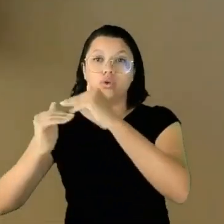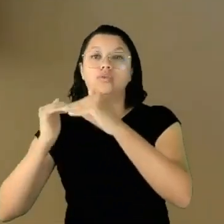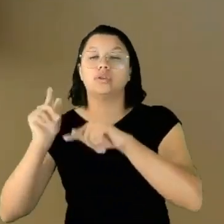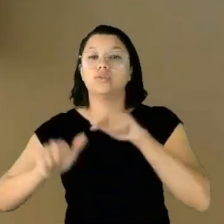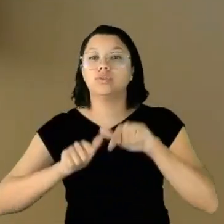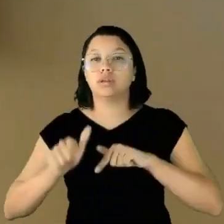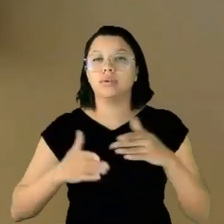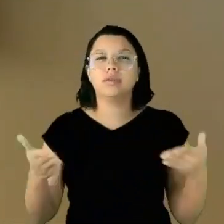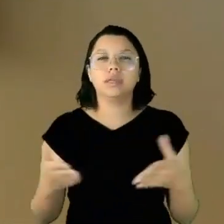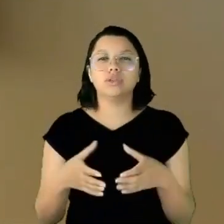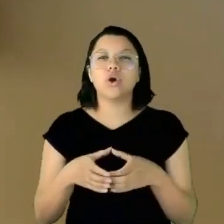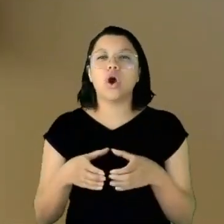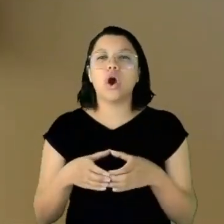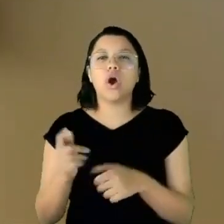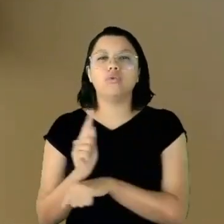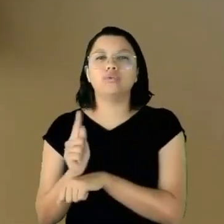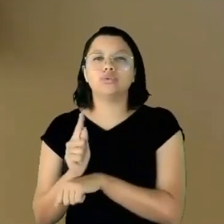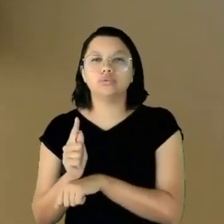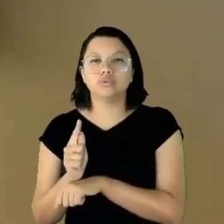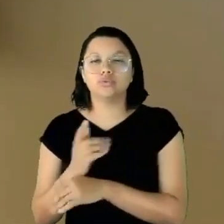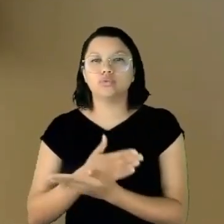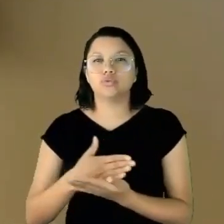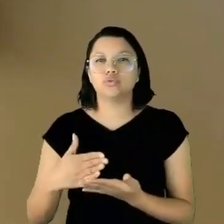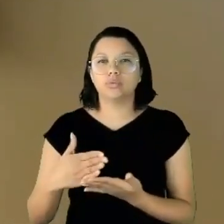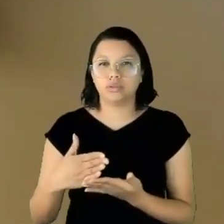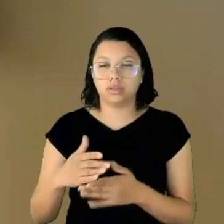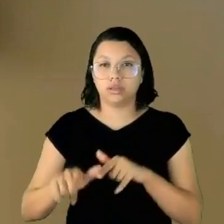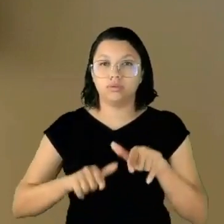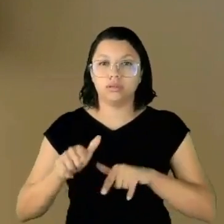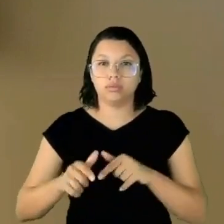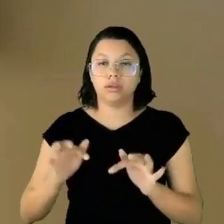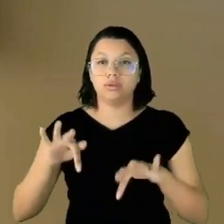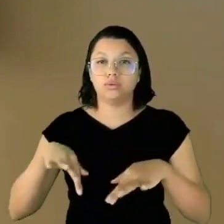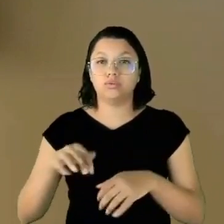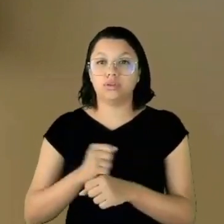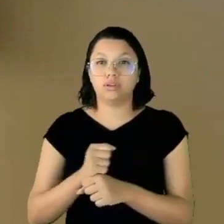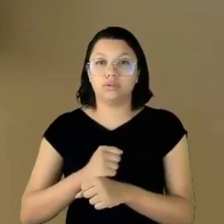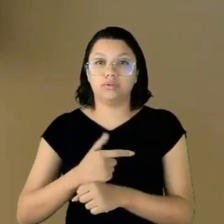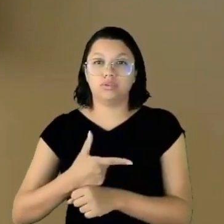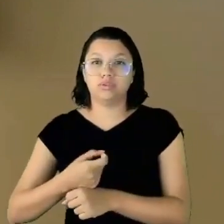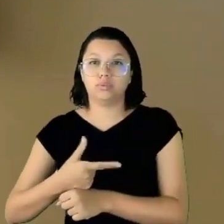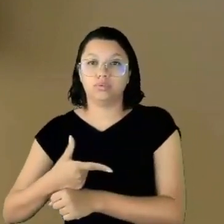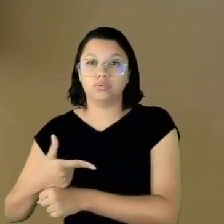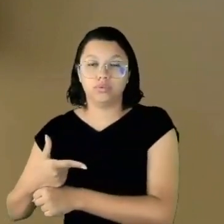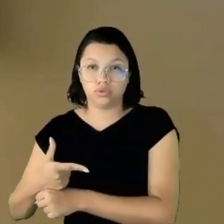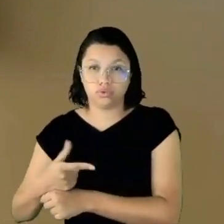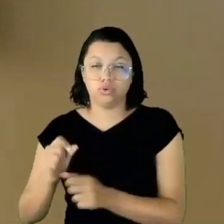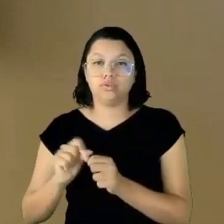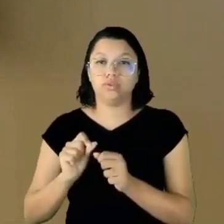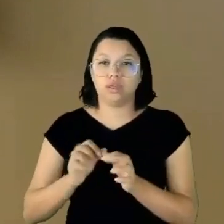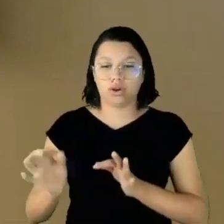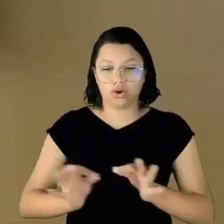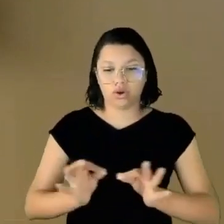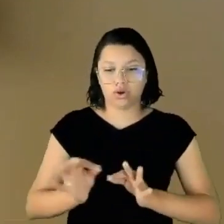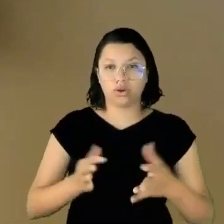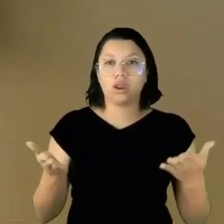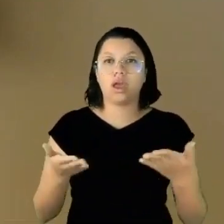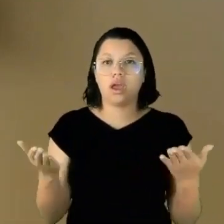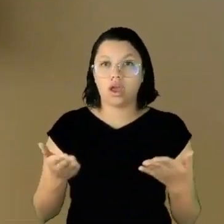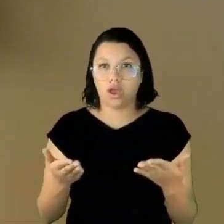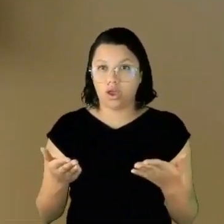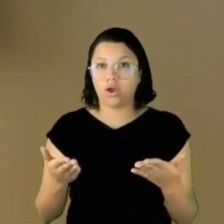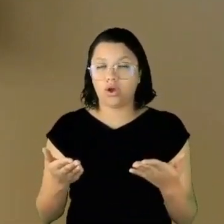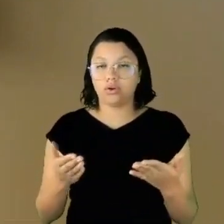trabalho esses comitês gestores eles começaram a operar no final de 2022 sofreram uma reestruturação agora